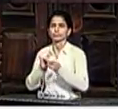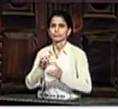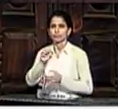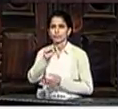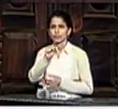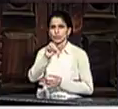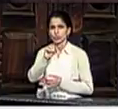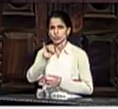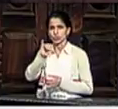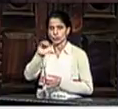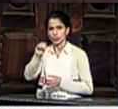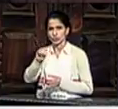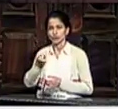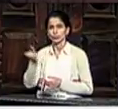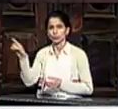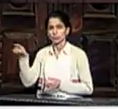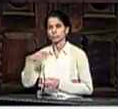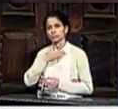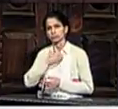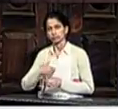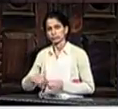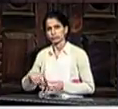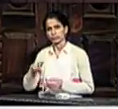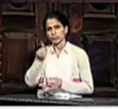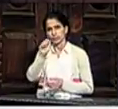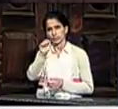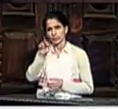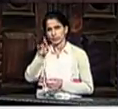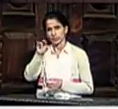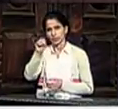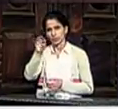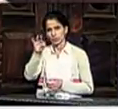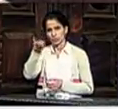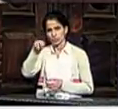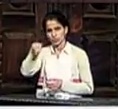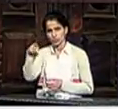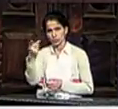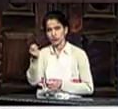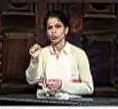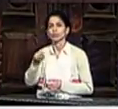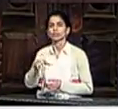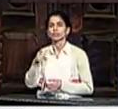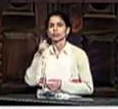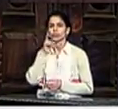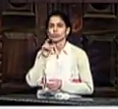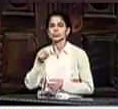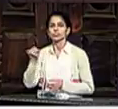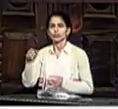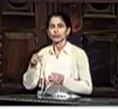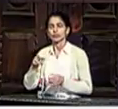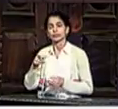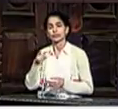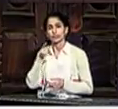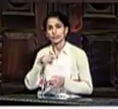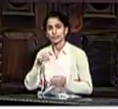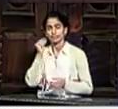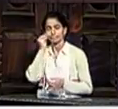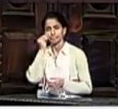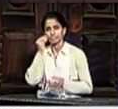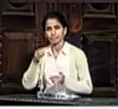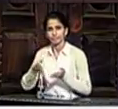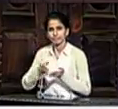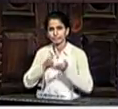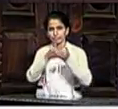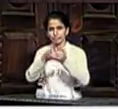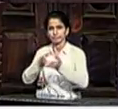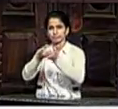Veio Garotinho como governador e tentou recuperar o nosso parque naval, dando incentivos